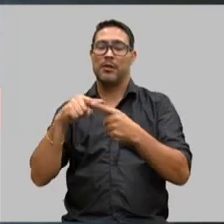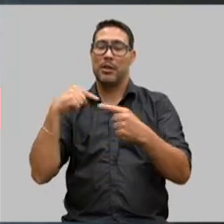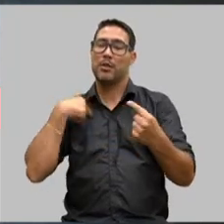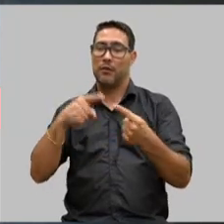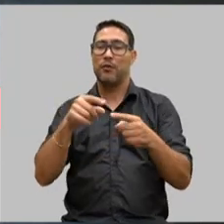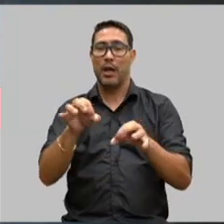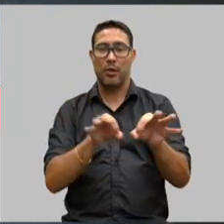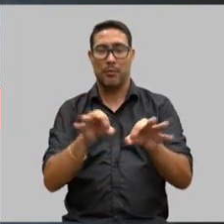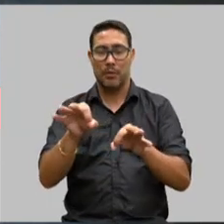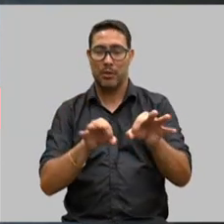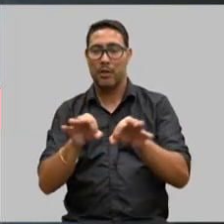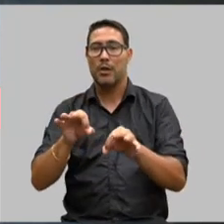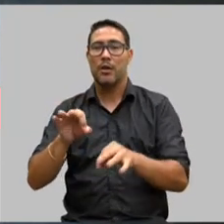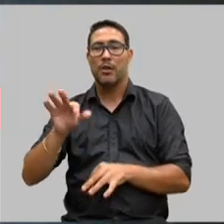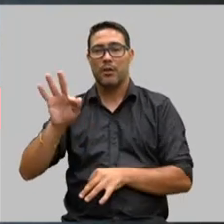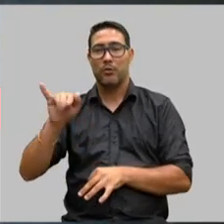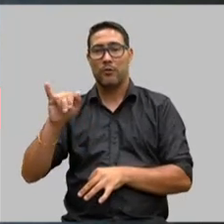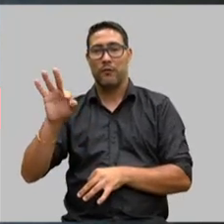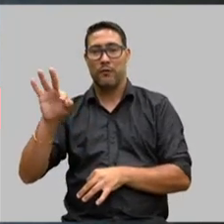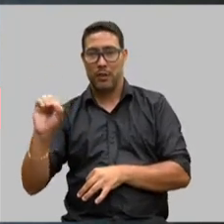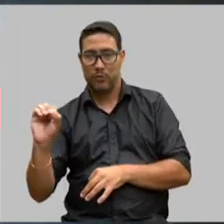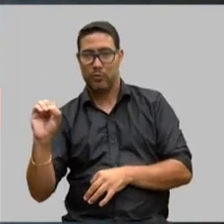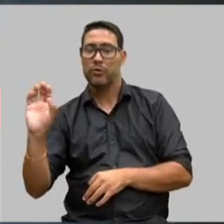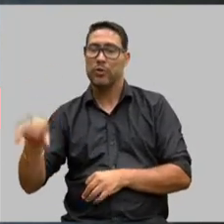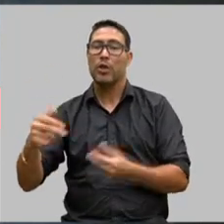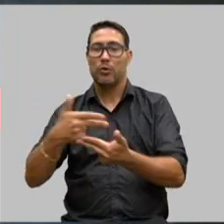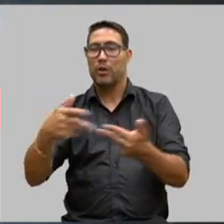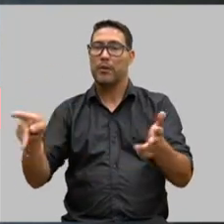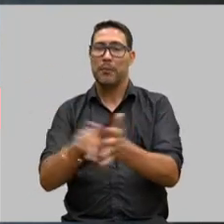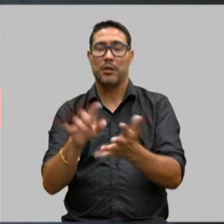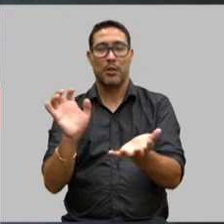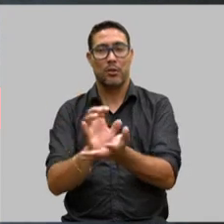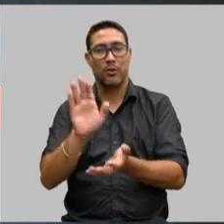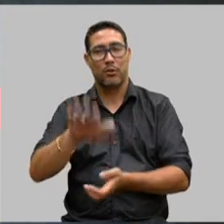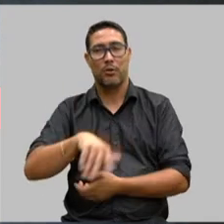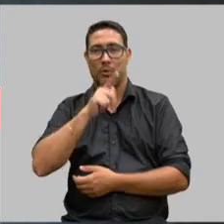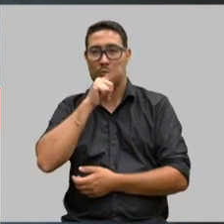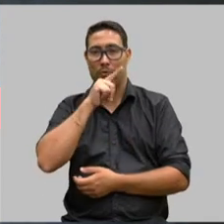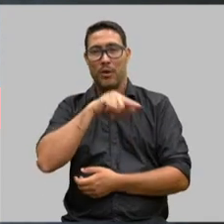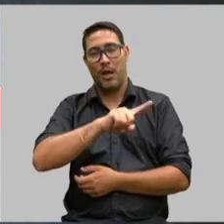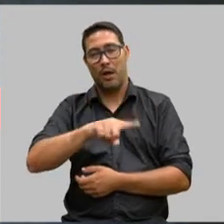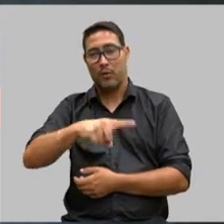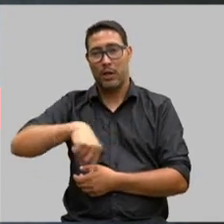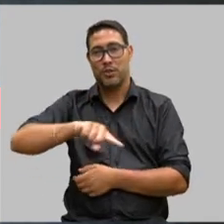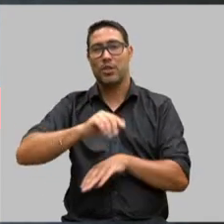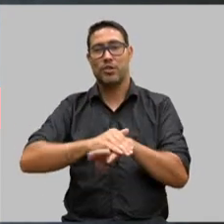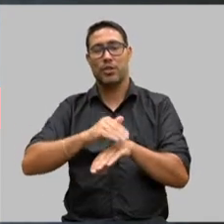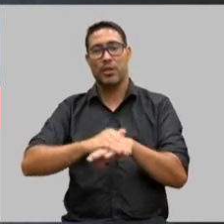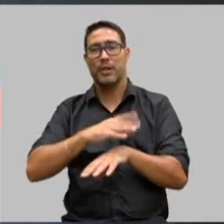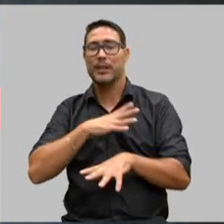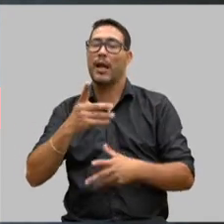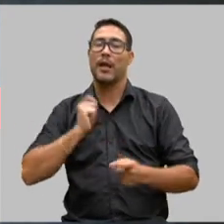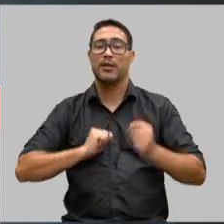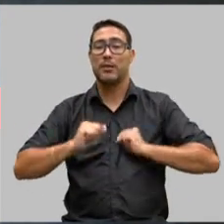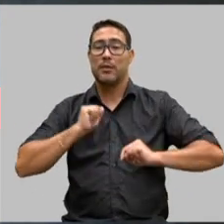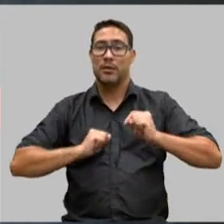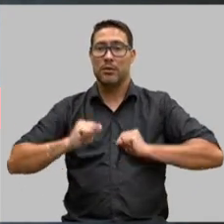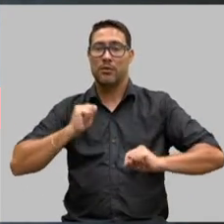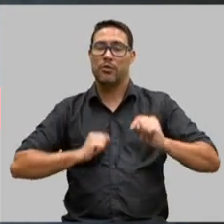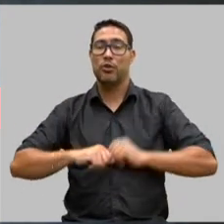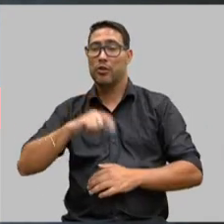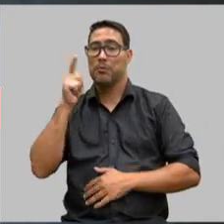Fundo dos Recursos Hídricos, que a gente está ansioso para que a gente possa estar